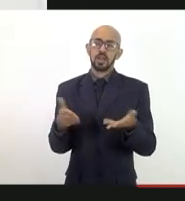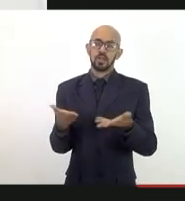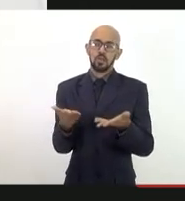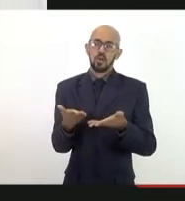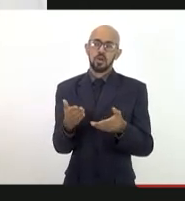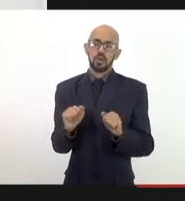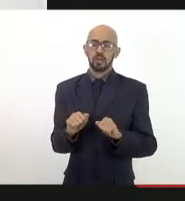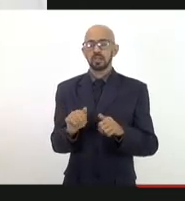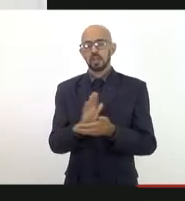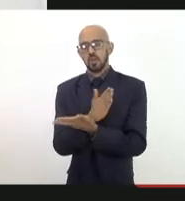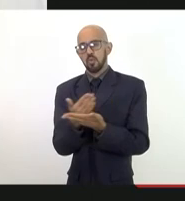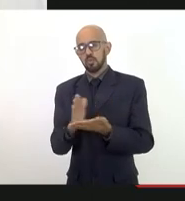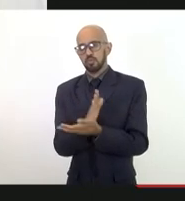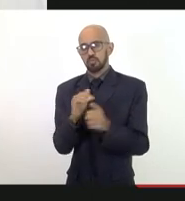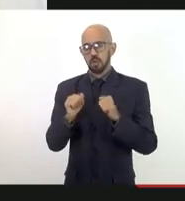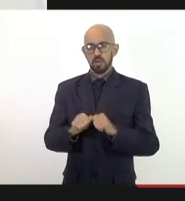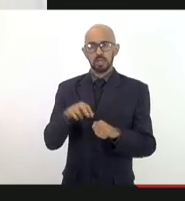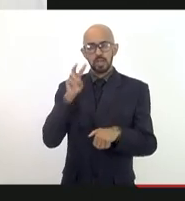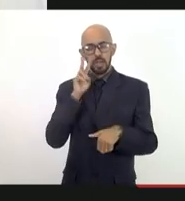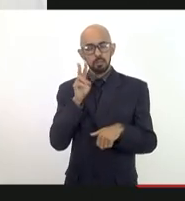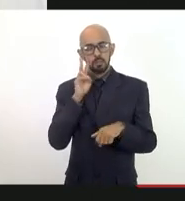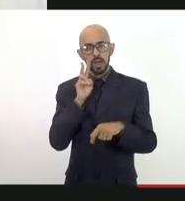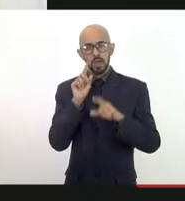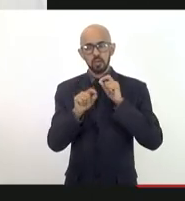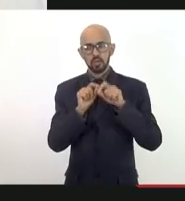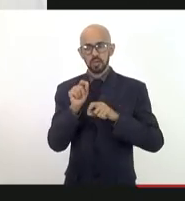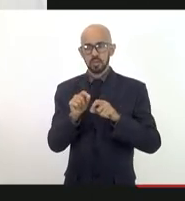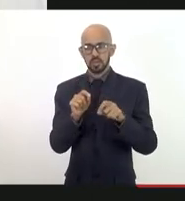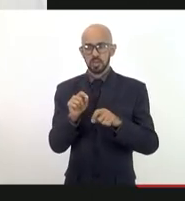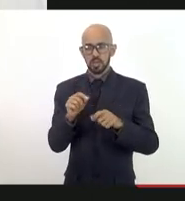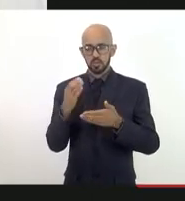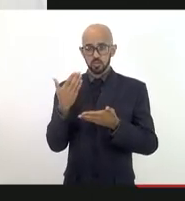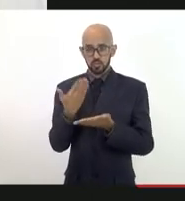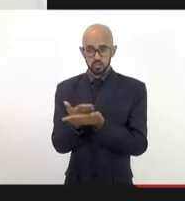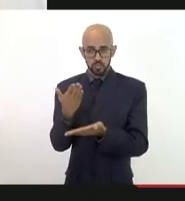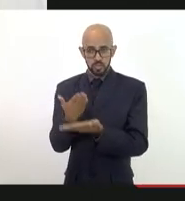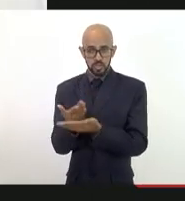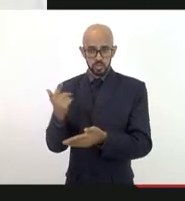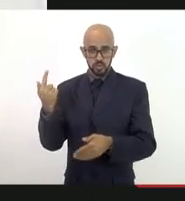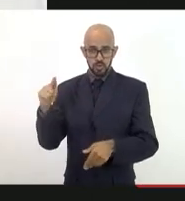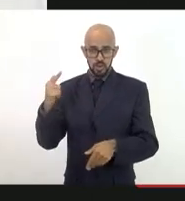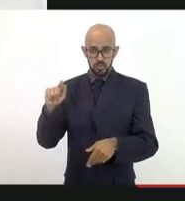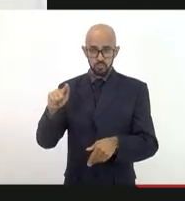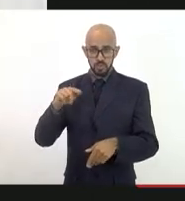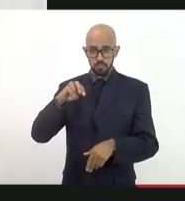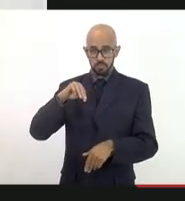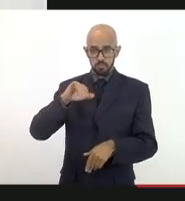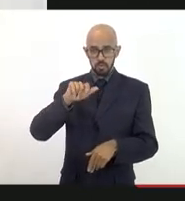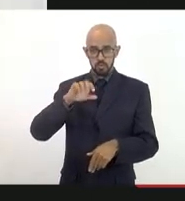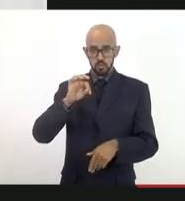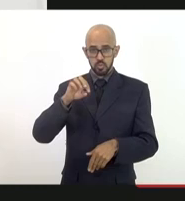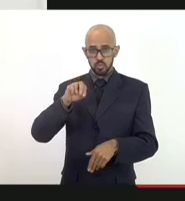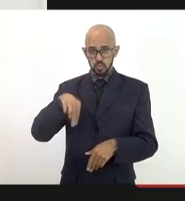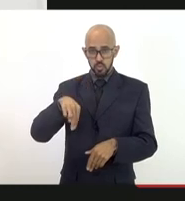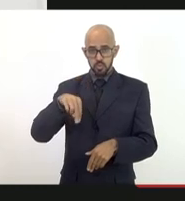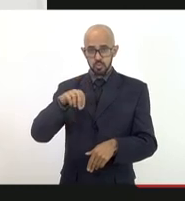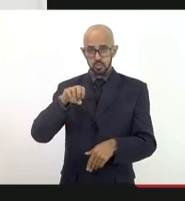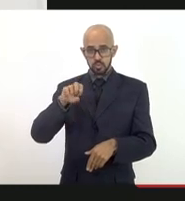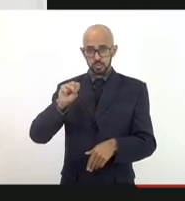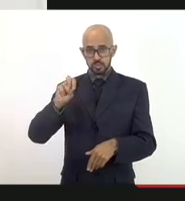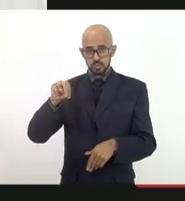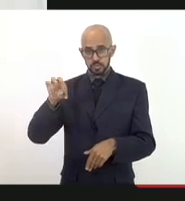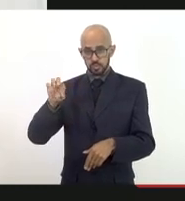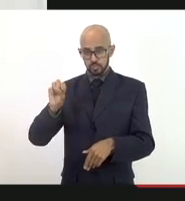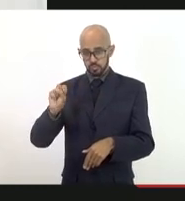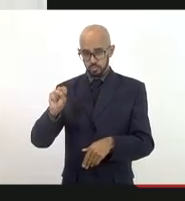devem lembrar ou ter conhecido, o geógrafo Milton Santos, ele nos dizia e nos alertou durante a sua vida, né, com a sua